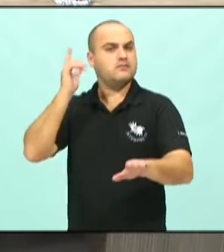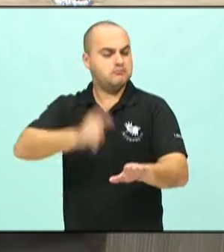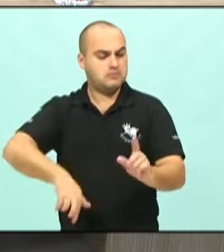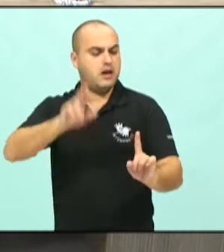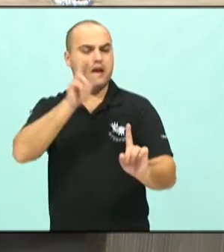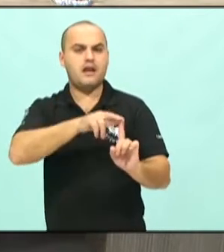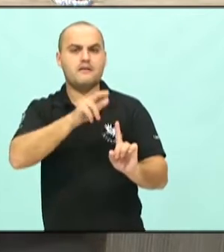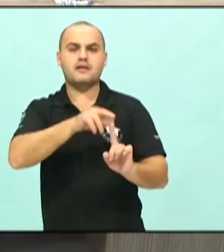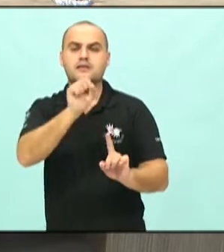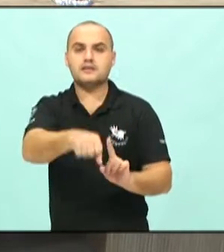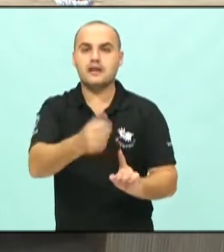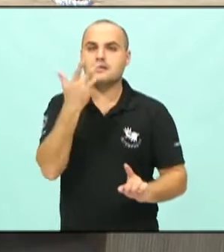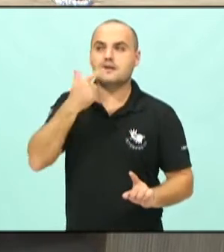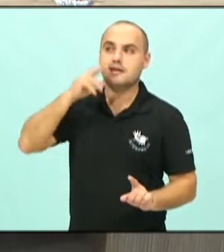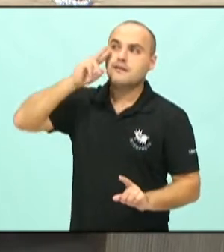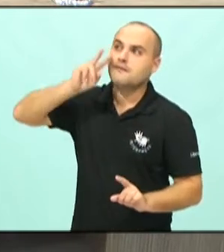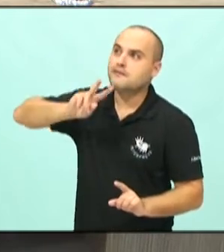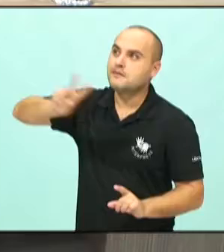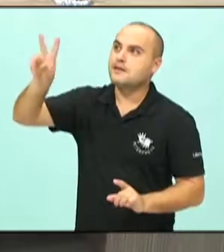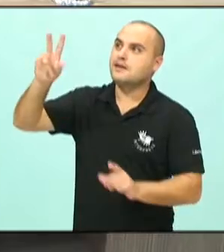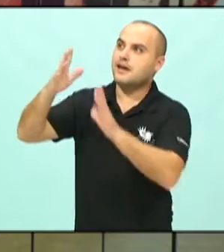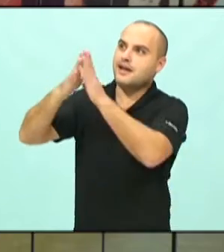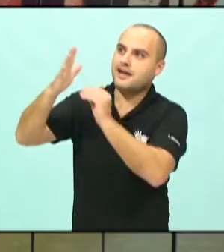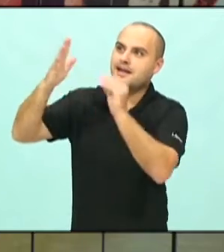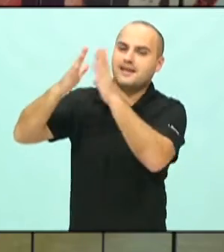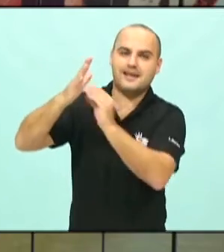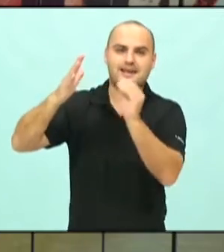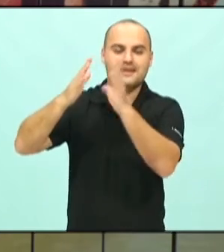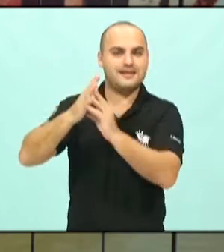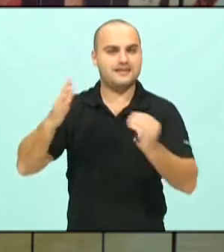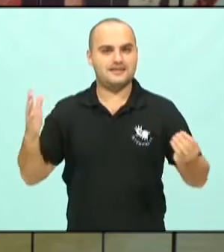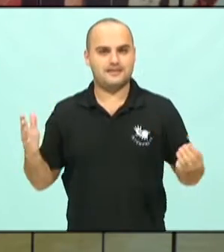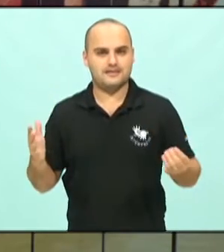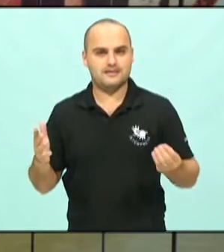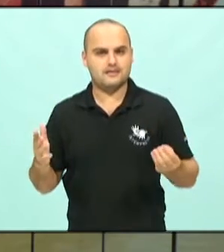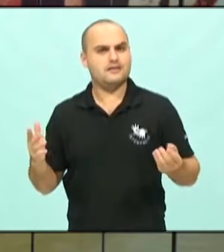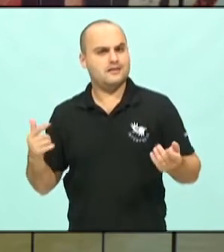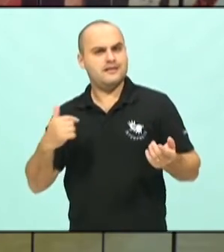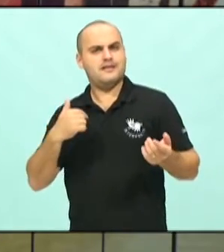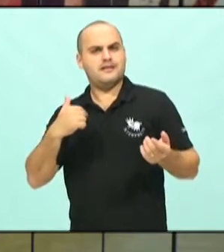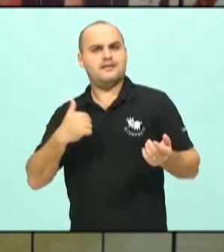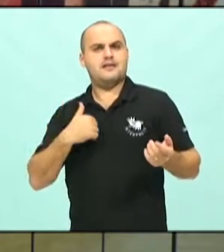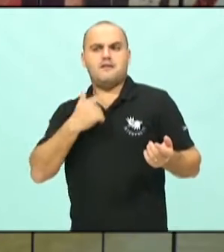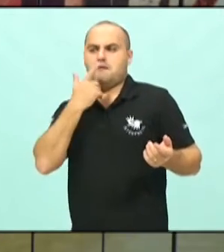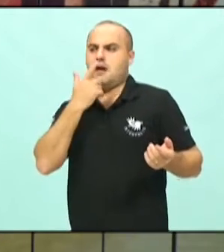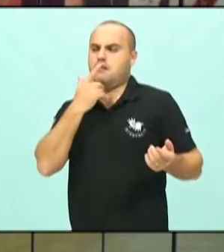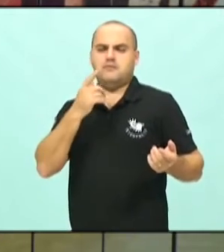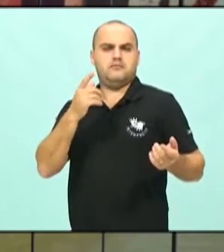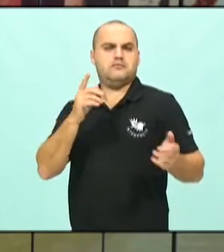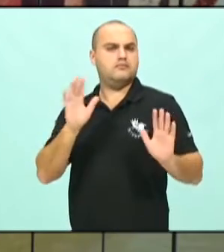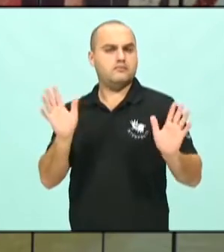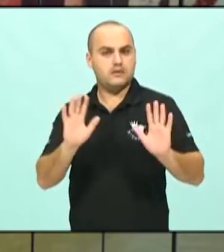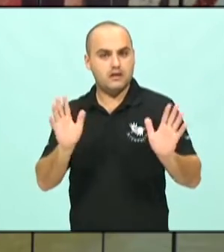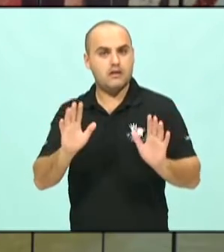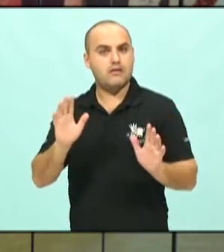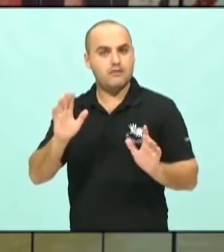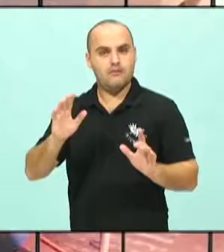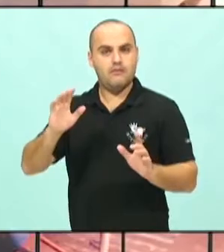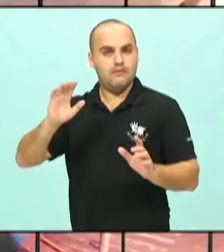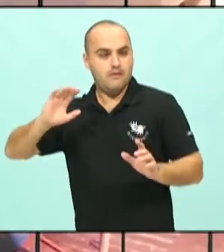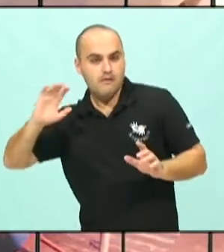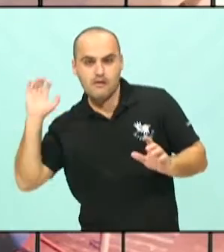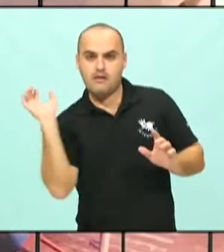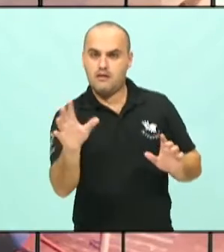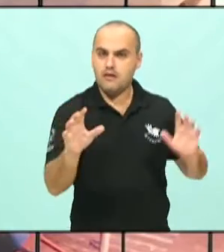se espelhavam nelas para querer jogar handebol. E eu não tenho medo de falar que o handebol foi impulsionado por